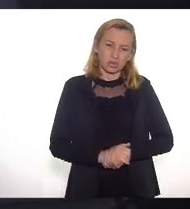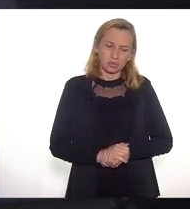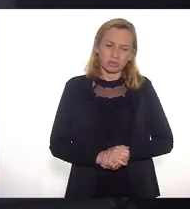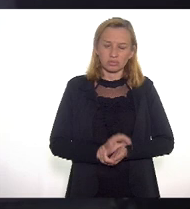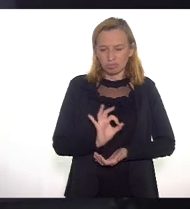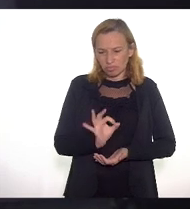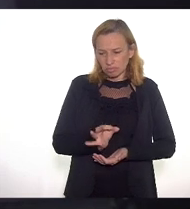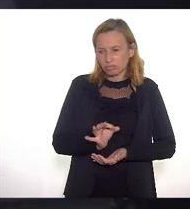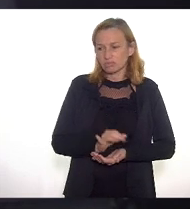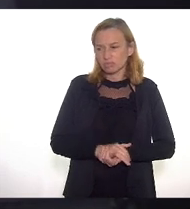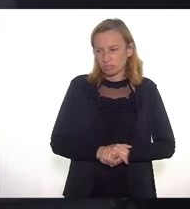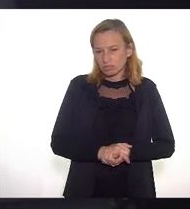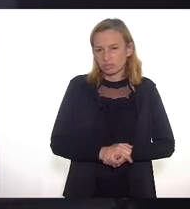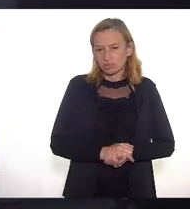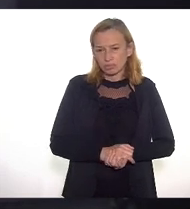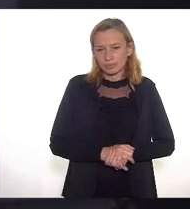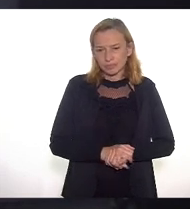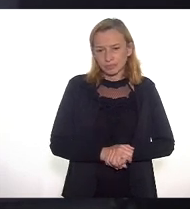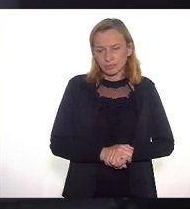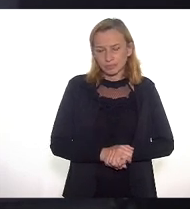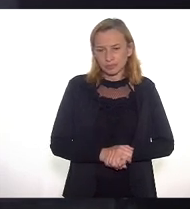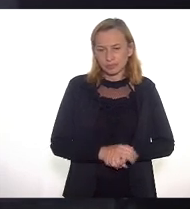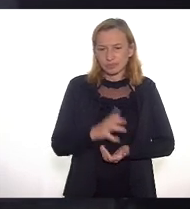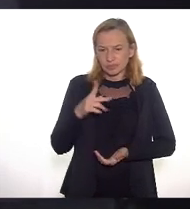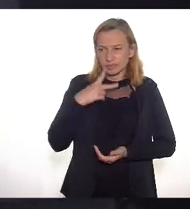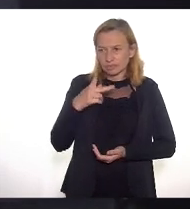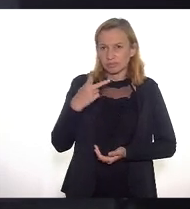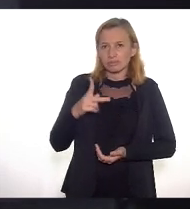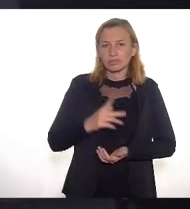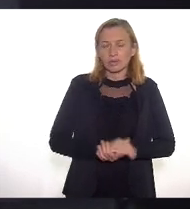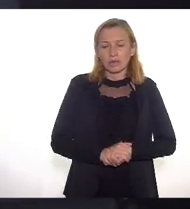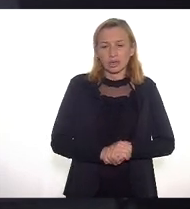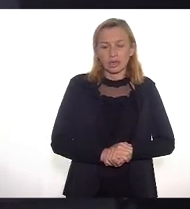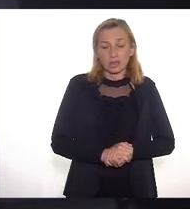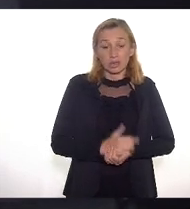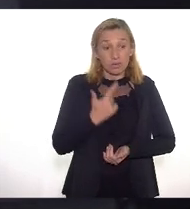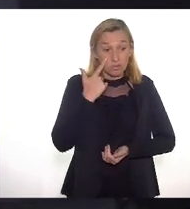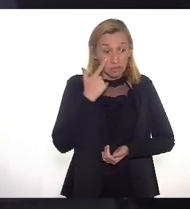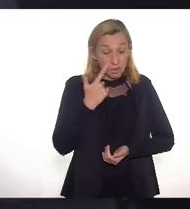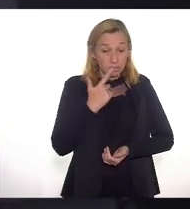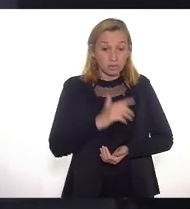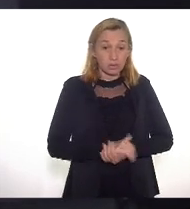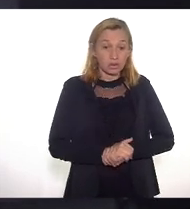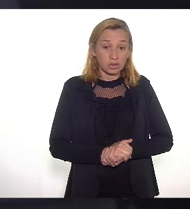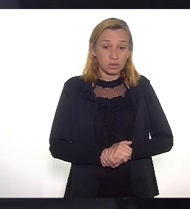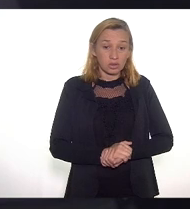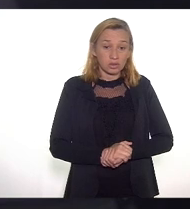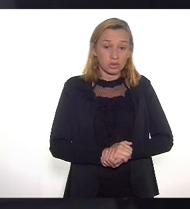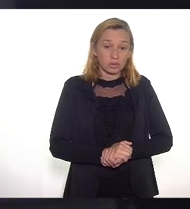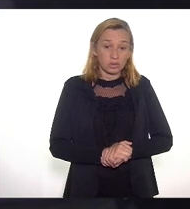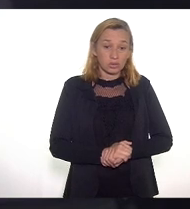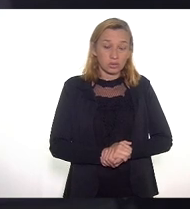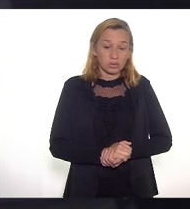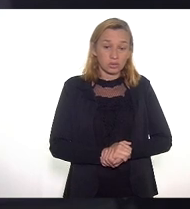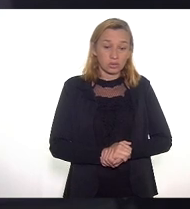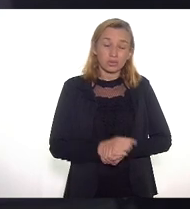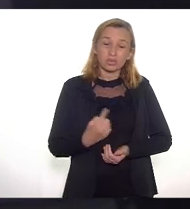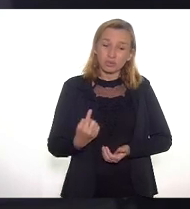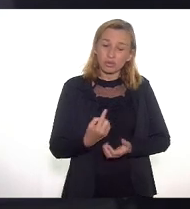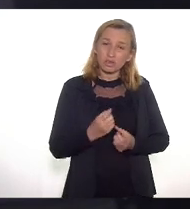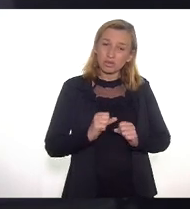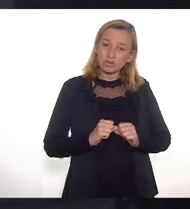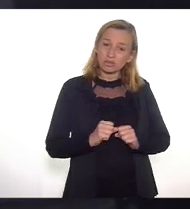temerário essa afirmação, tendo em vista que quando a gente busca,